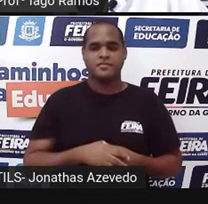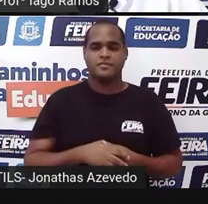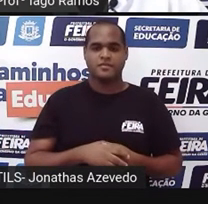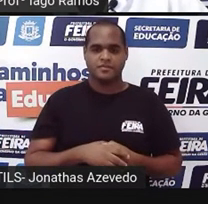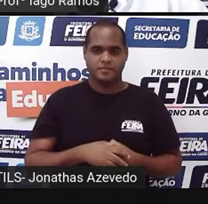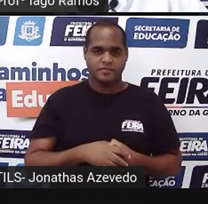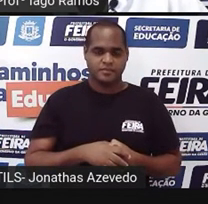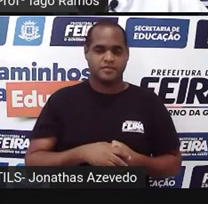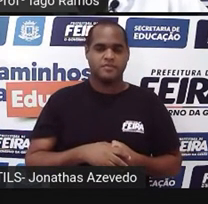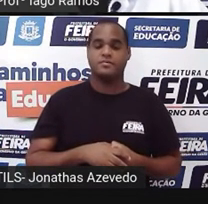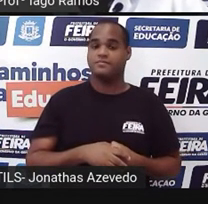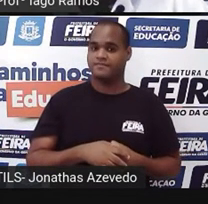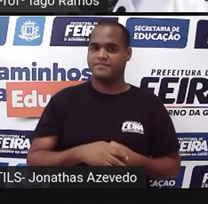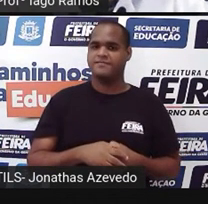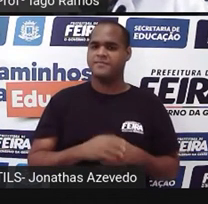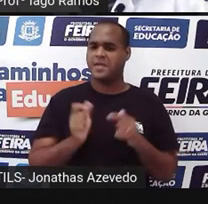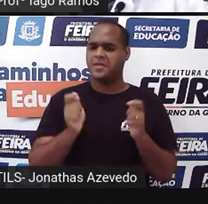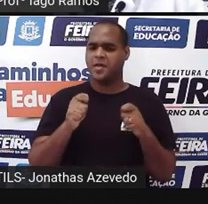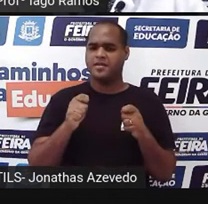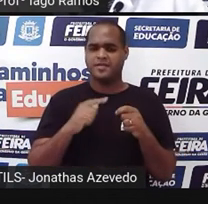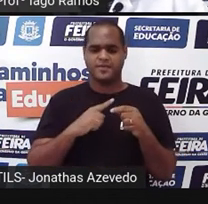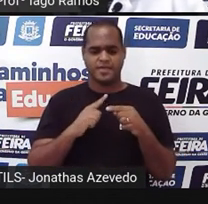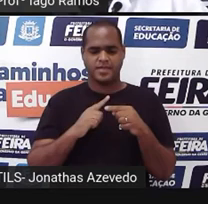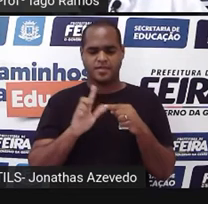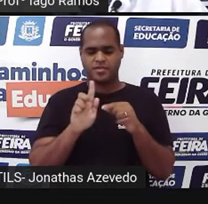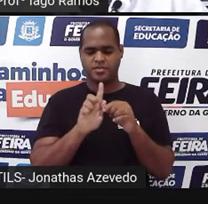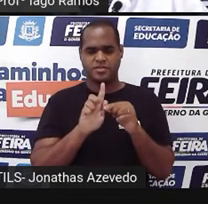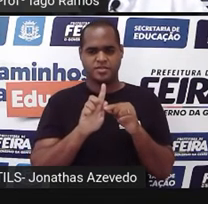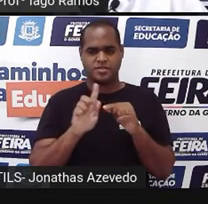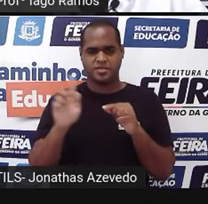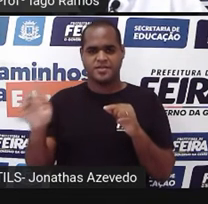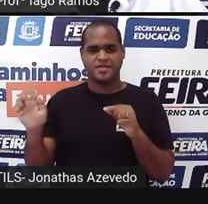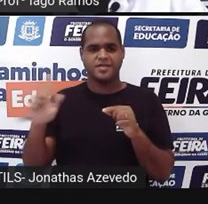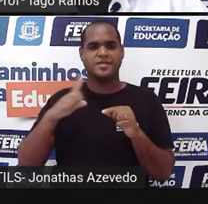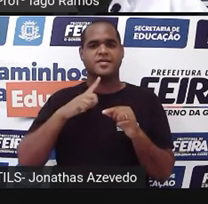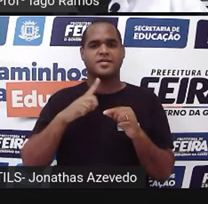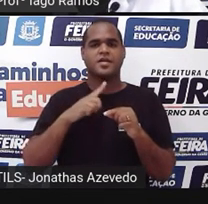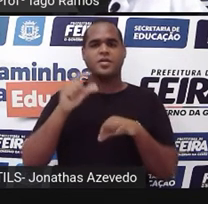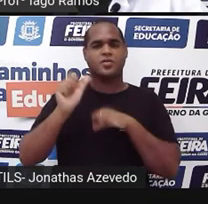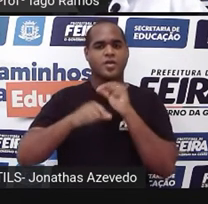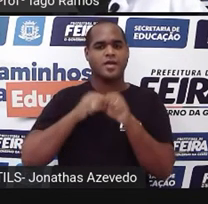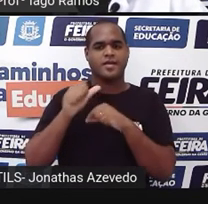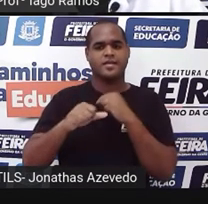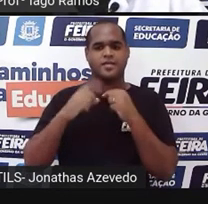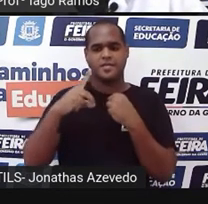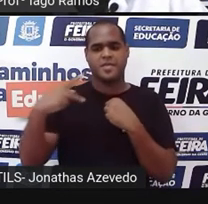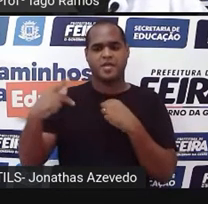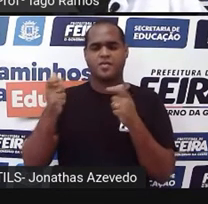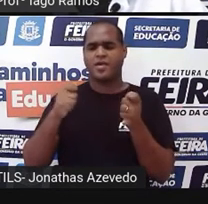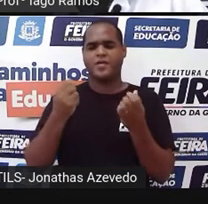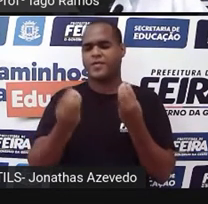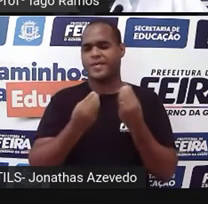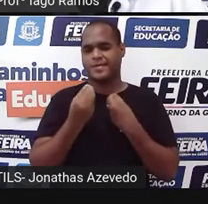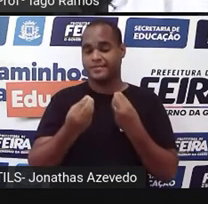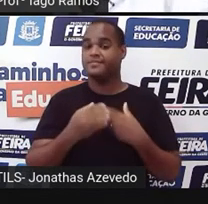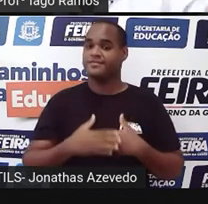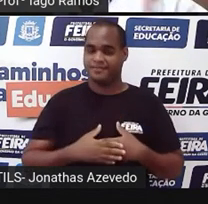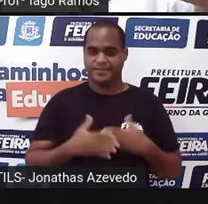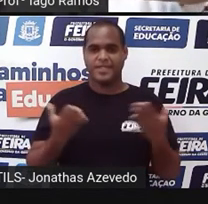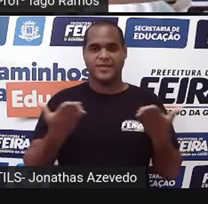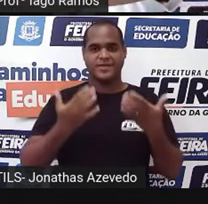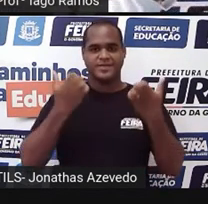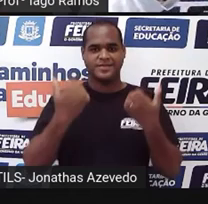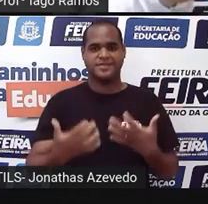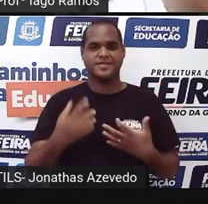como encontrar uma fração que gera uma dízima periódica então agora